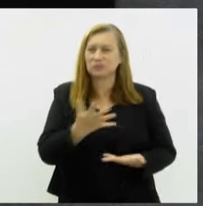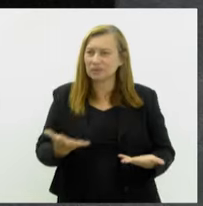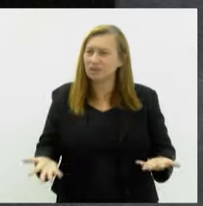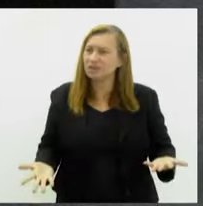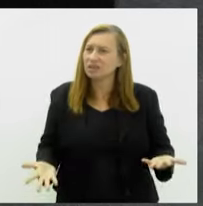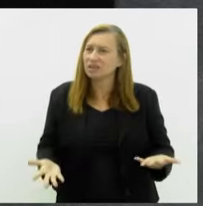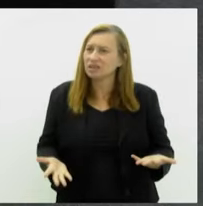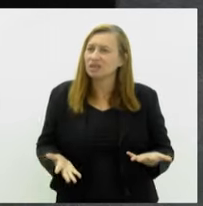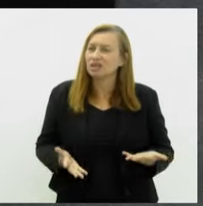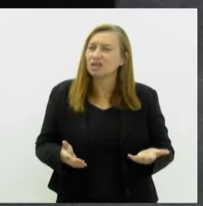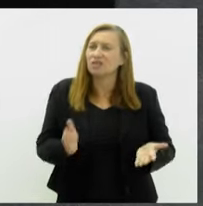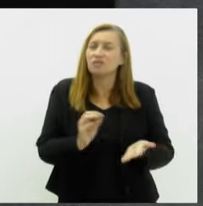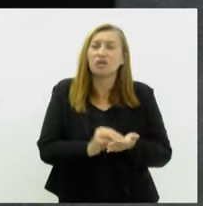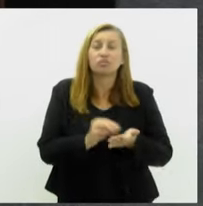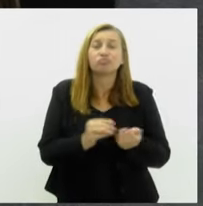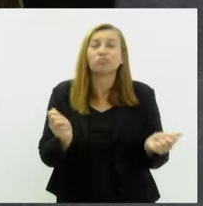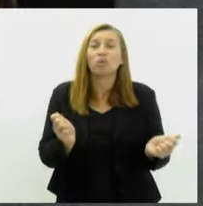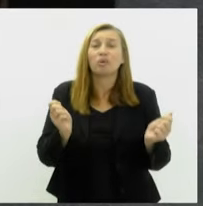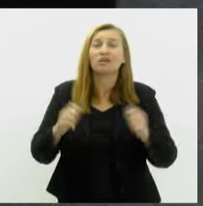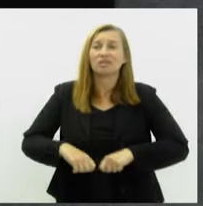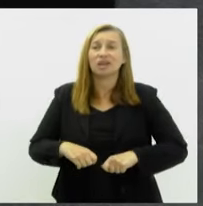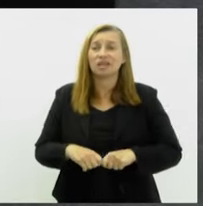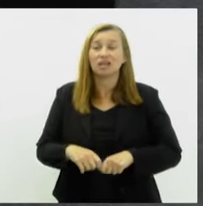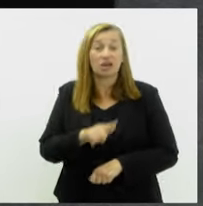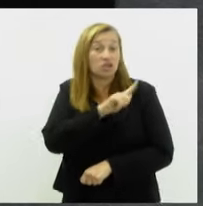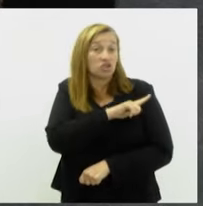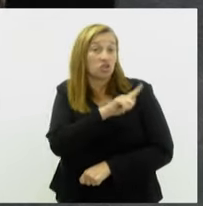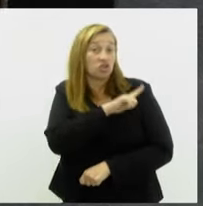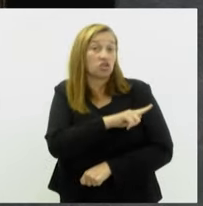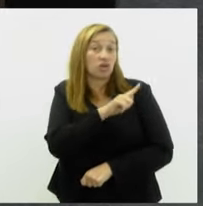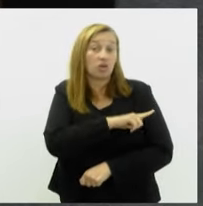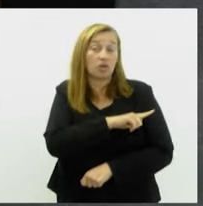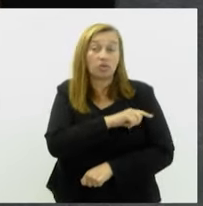de incompetência da gestão